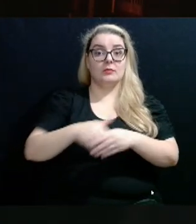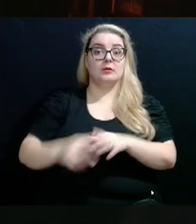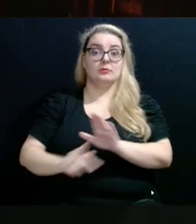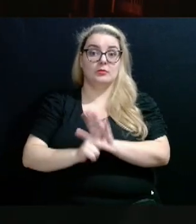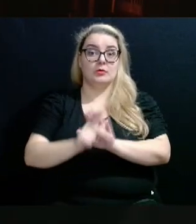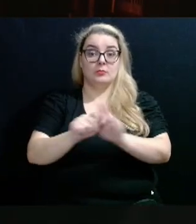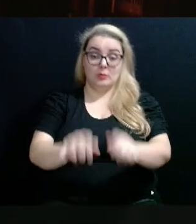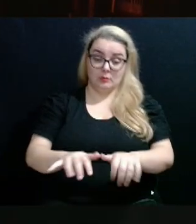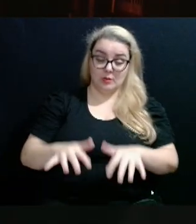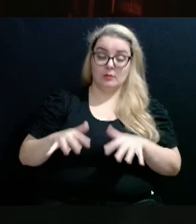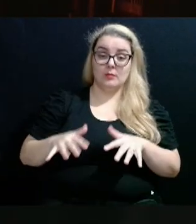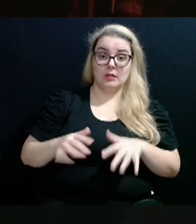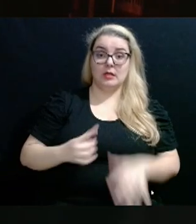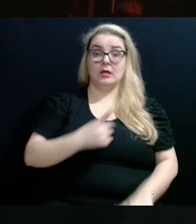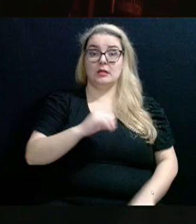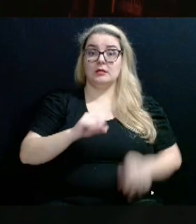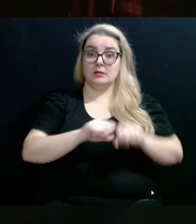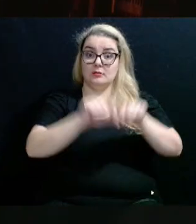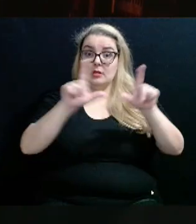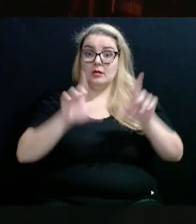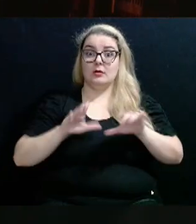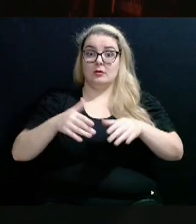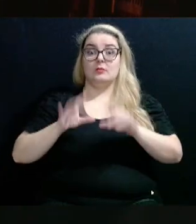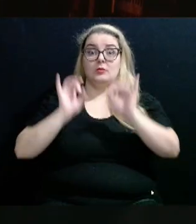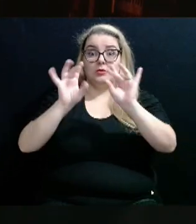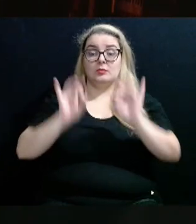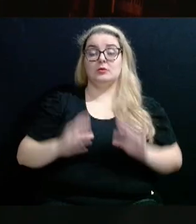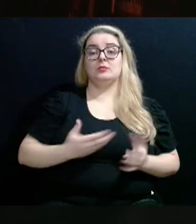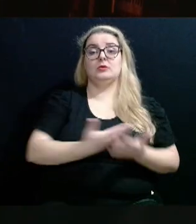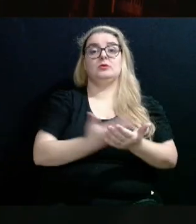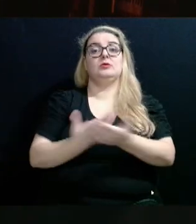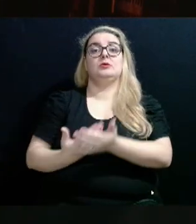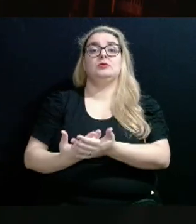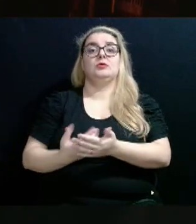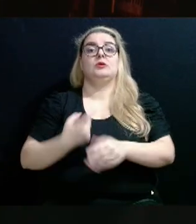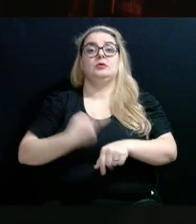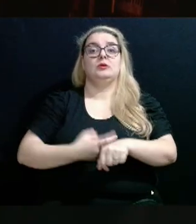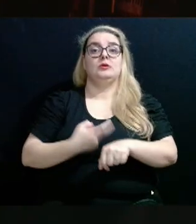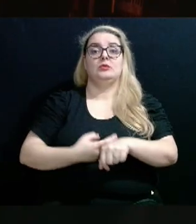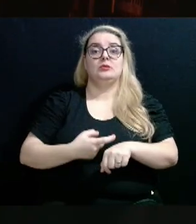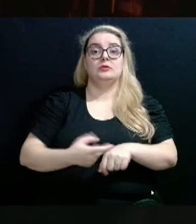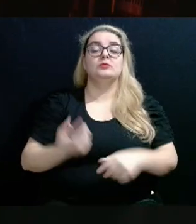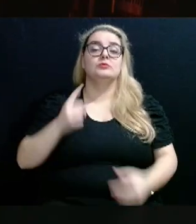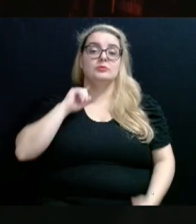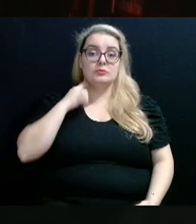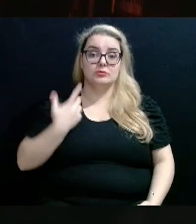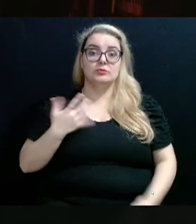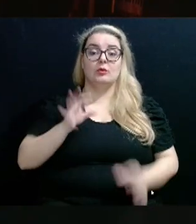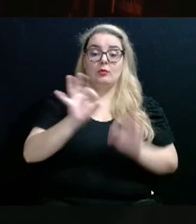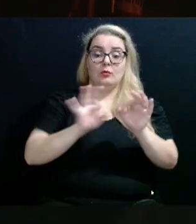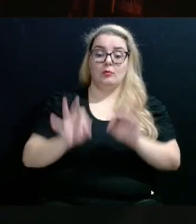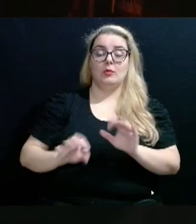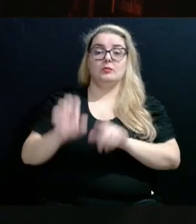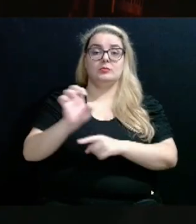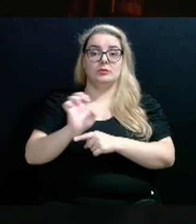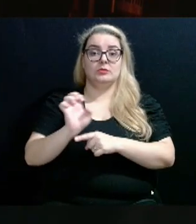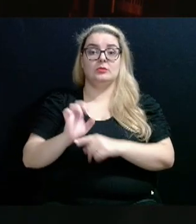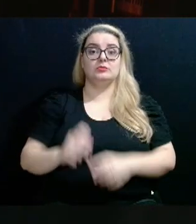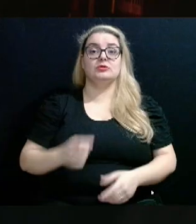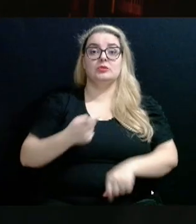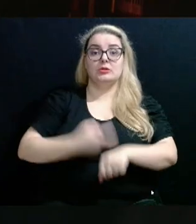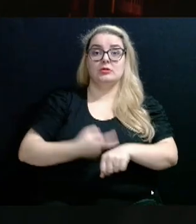Comissão Especial de Estudos sobre Resíduos Sólidos promove debate sobre o Plano Estadual de Resíduos Sólidos em foco em